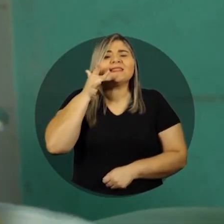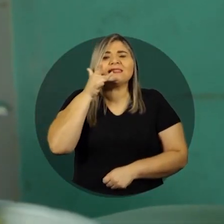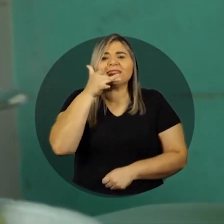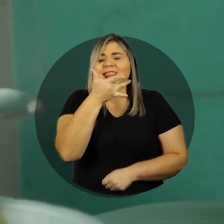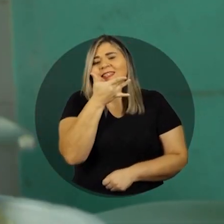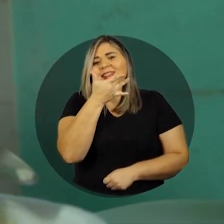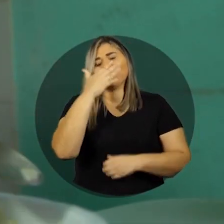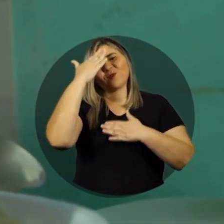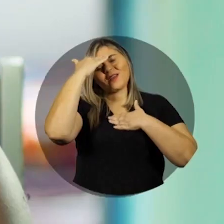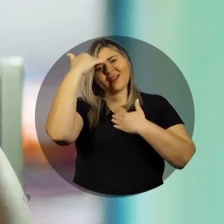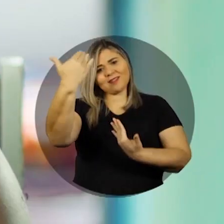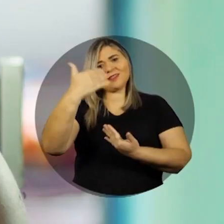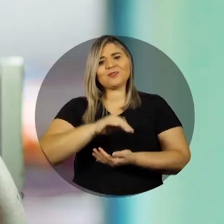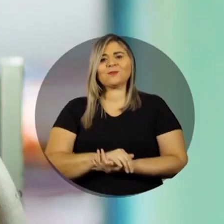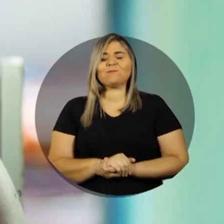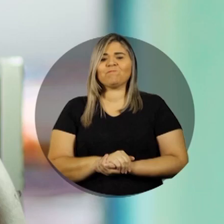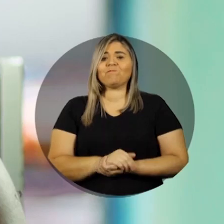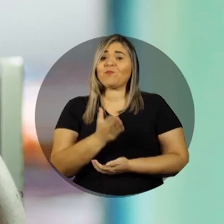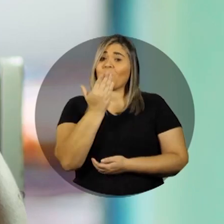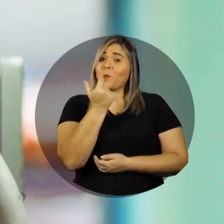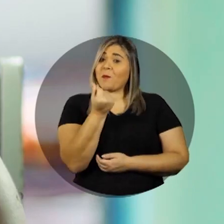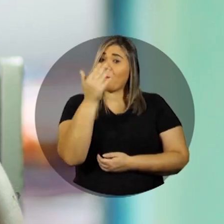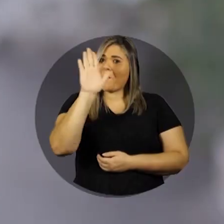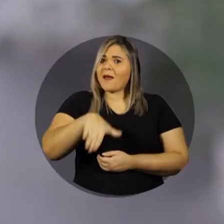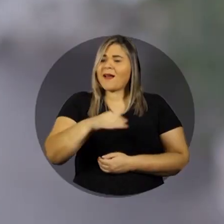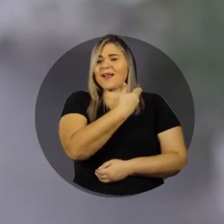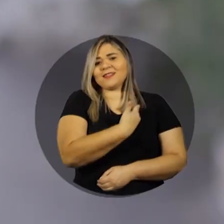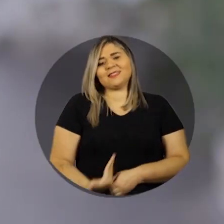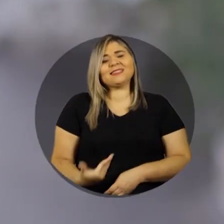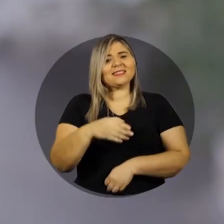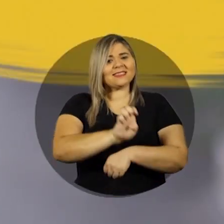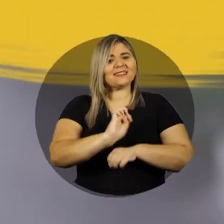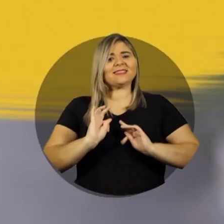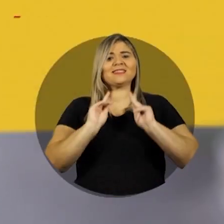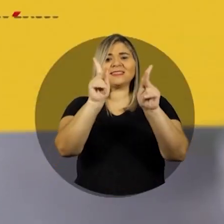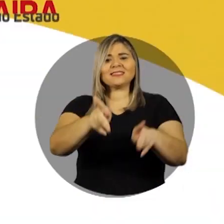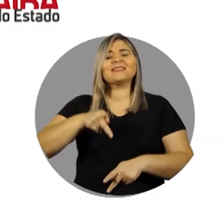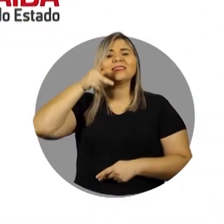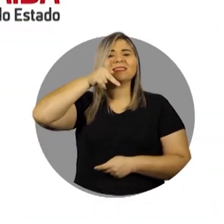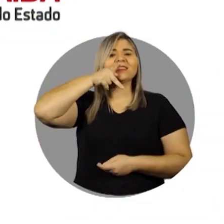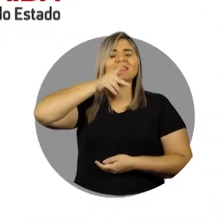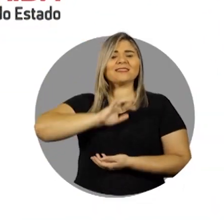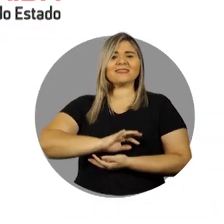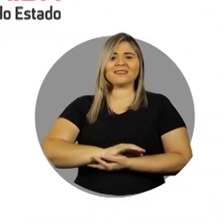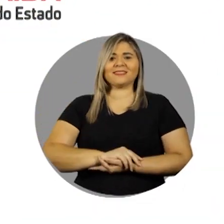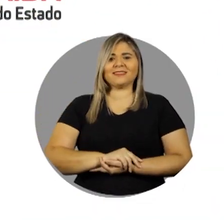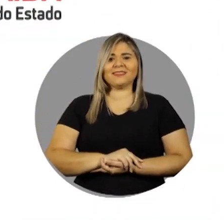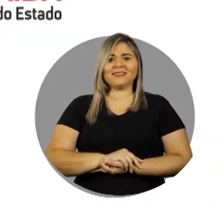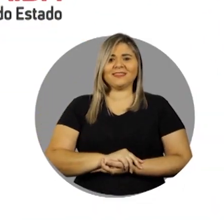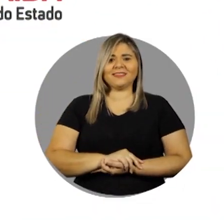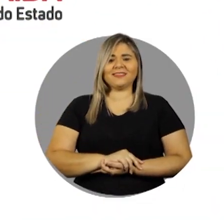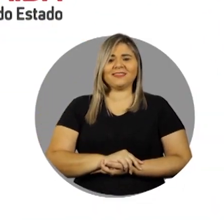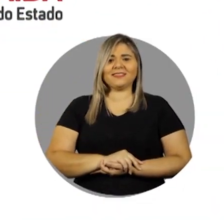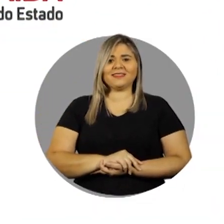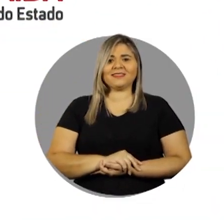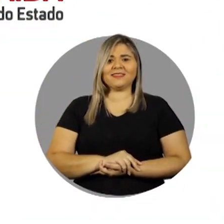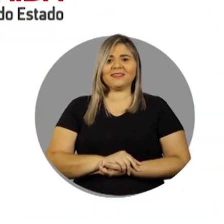boa barata e agradeço muito bacana mesmo governo do estado somos todos Paraíba